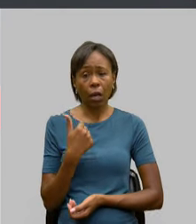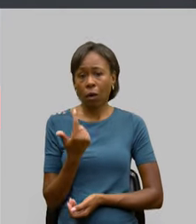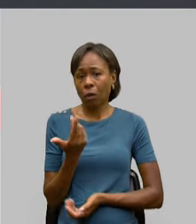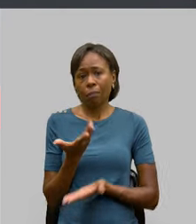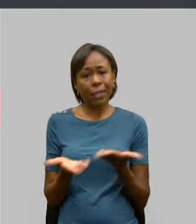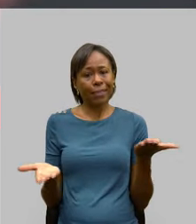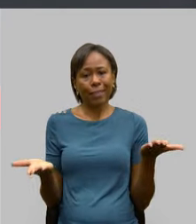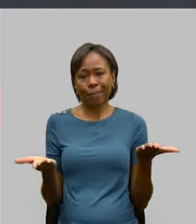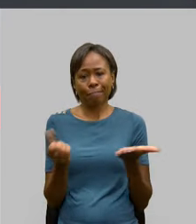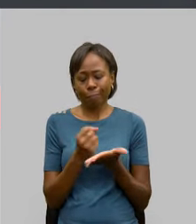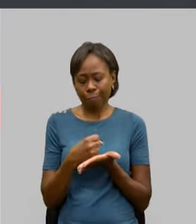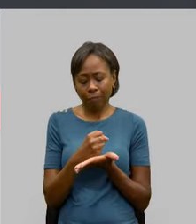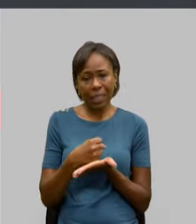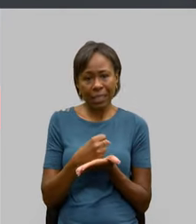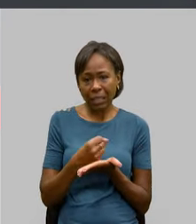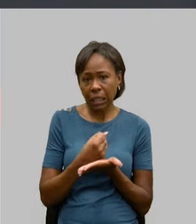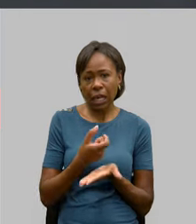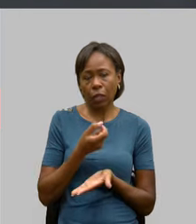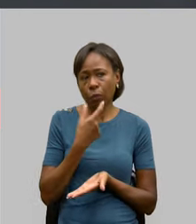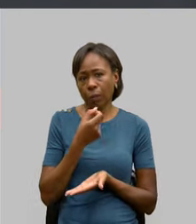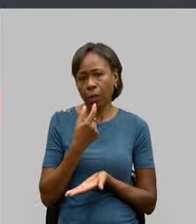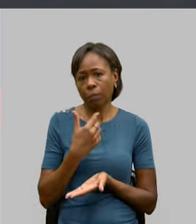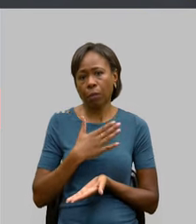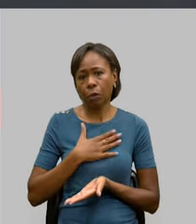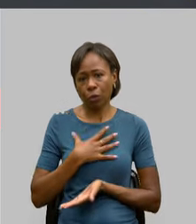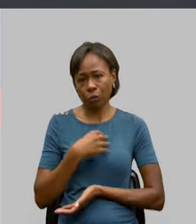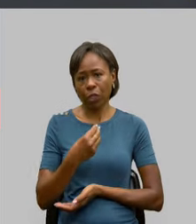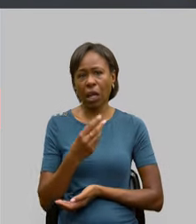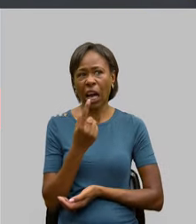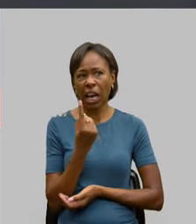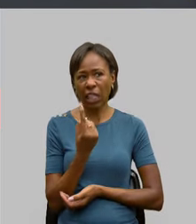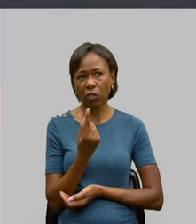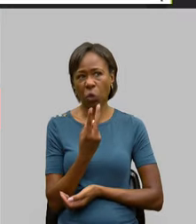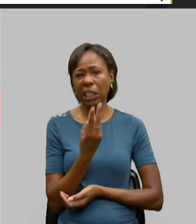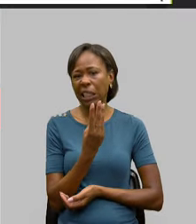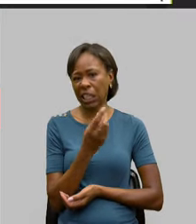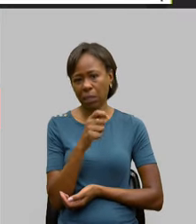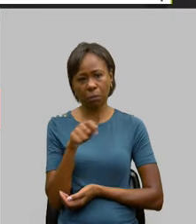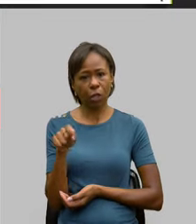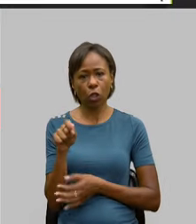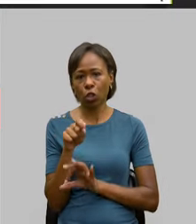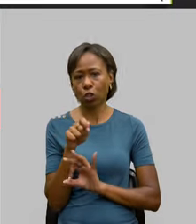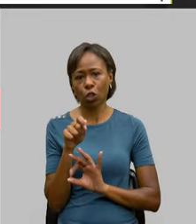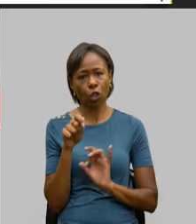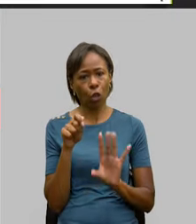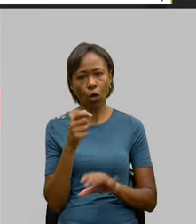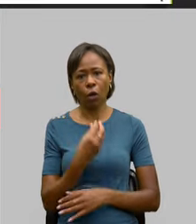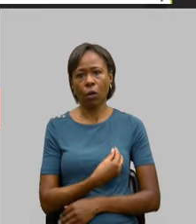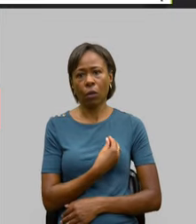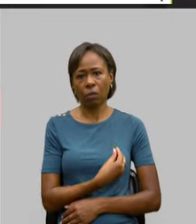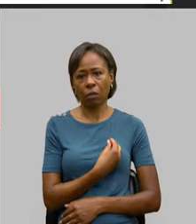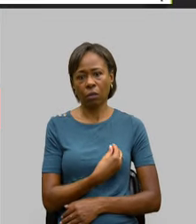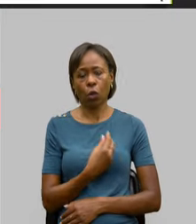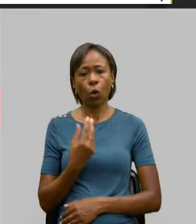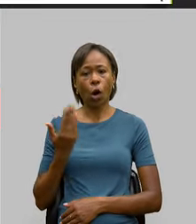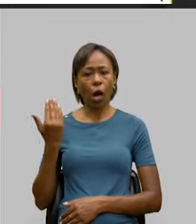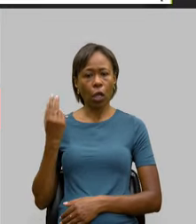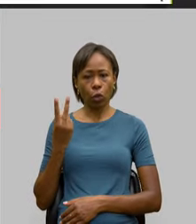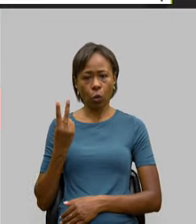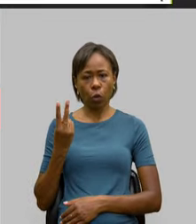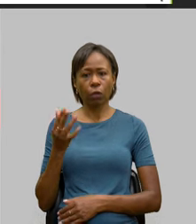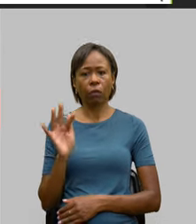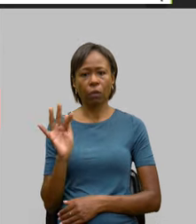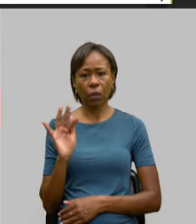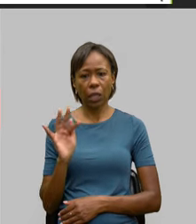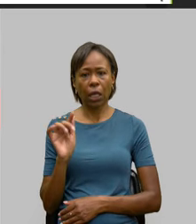filho e ele durou mais 3S meses dia 2 de Fevereiro agora o Samuel engasgou